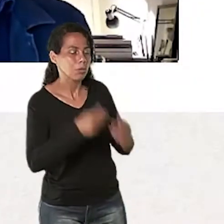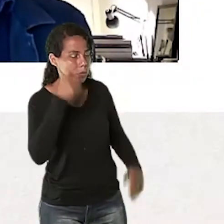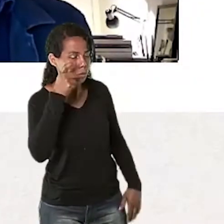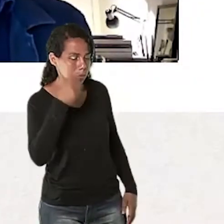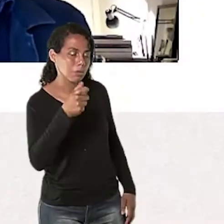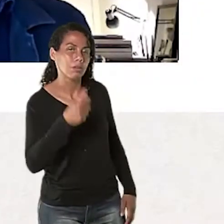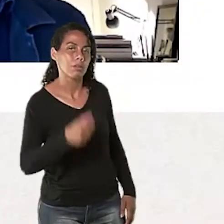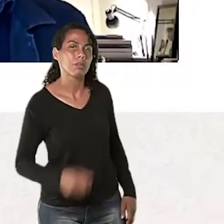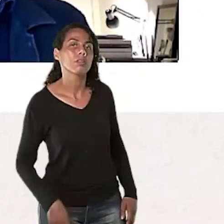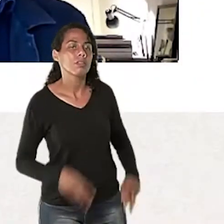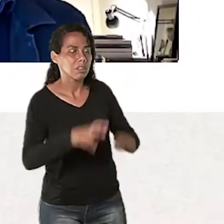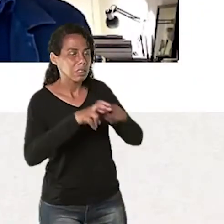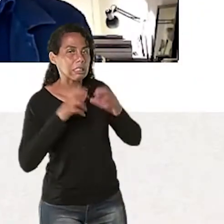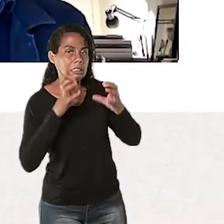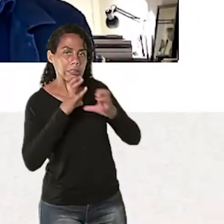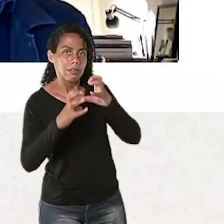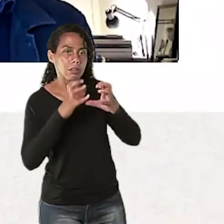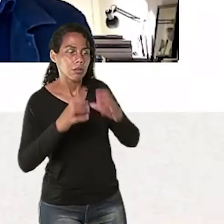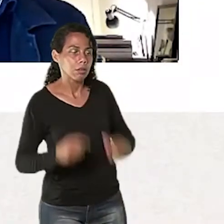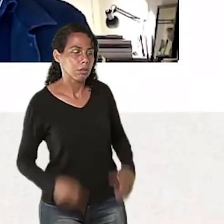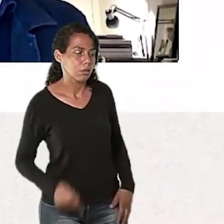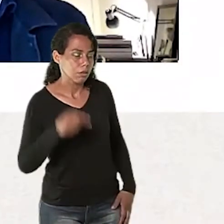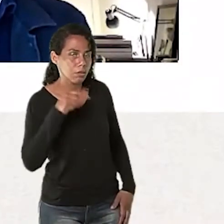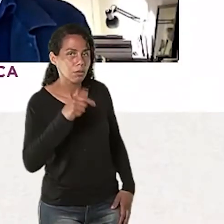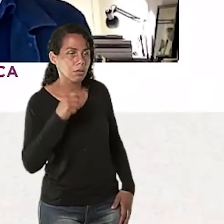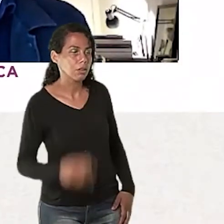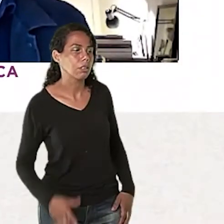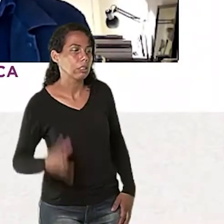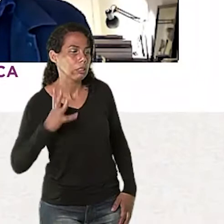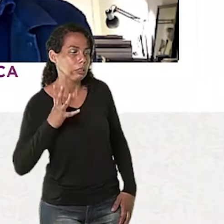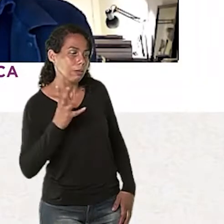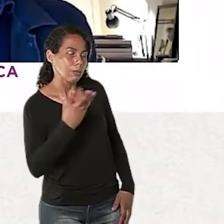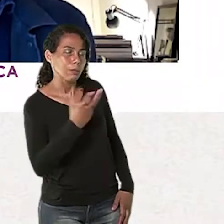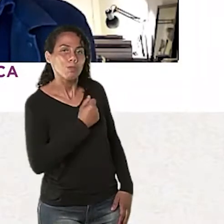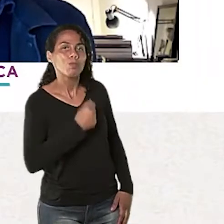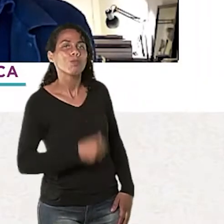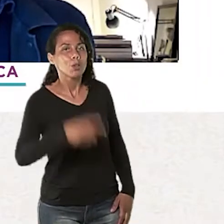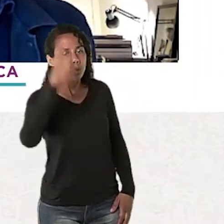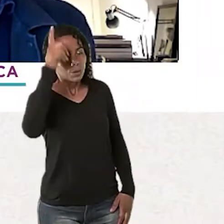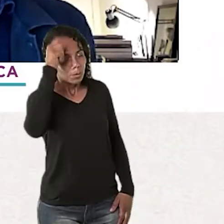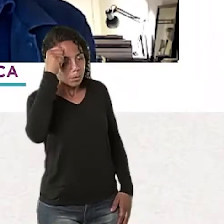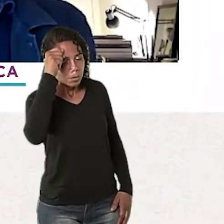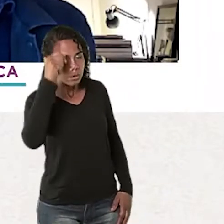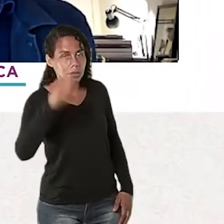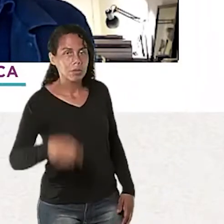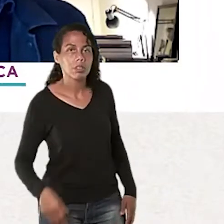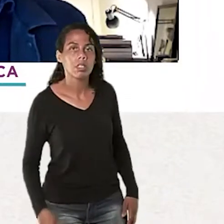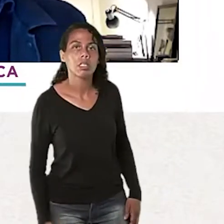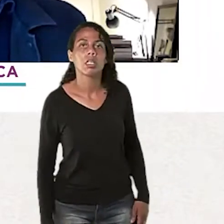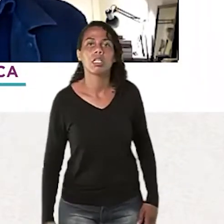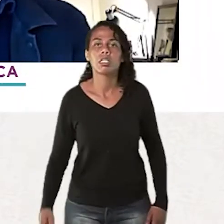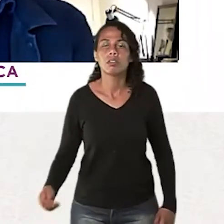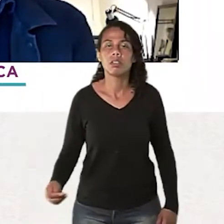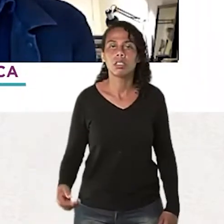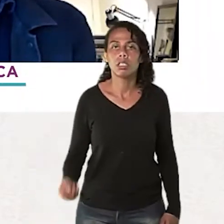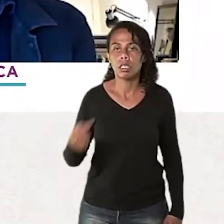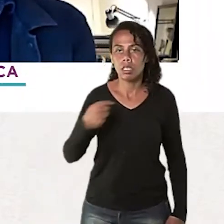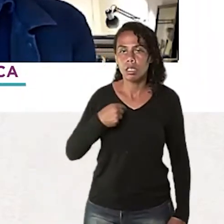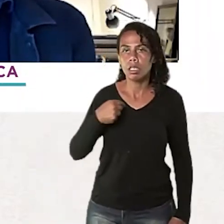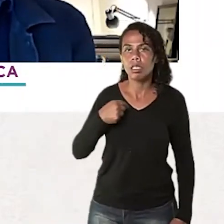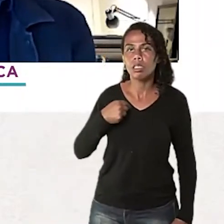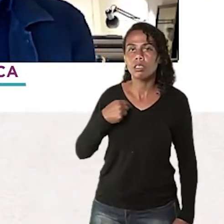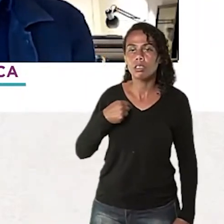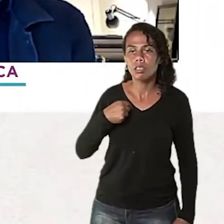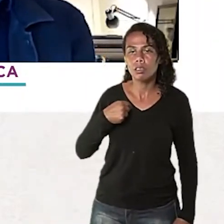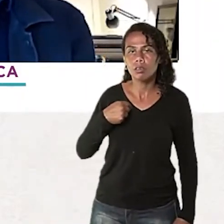porque ecoa com um pouco do que você falou no início. A gente não sabe como é que vai ser quando a gente voltar, né, ao mundo, se a gente voltar